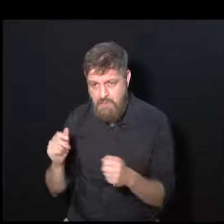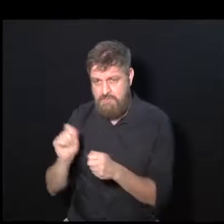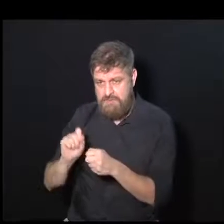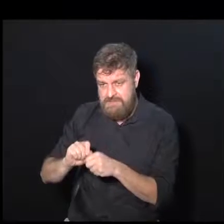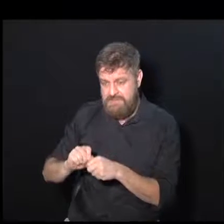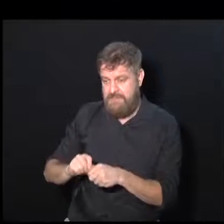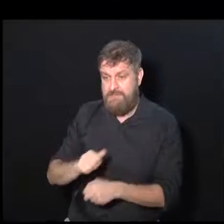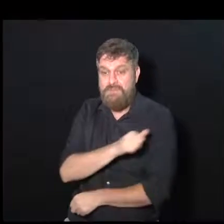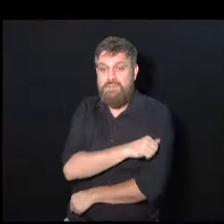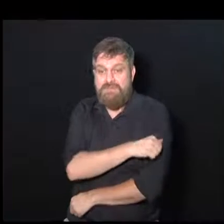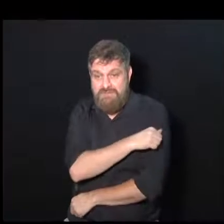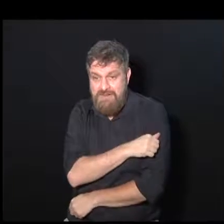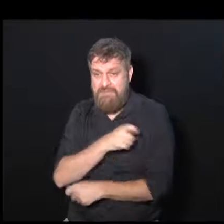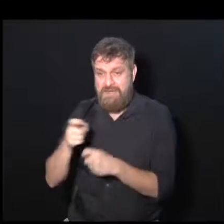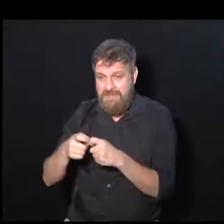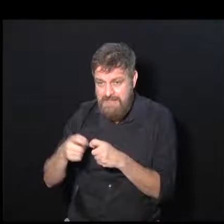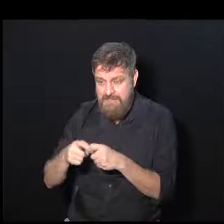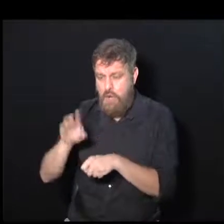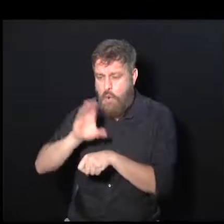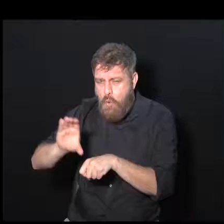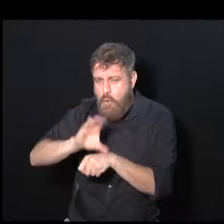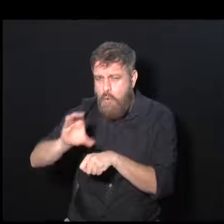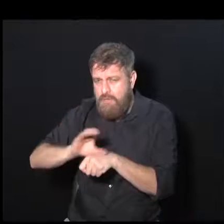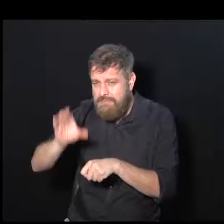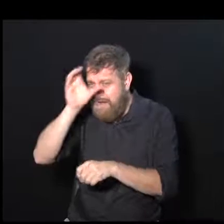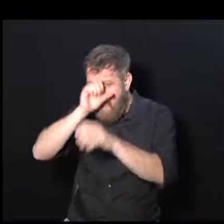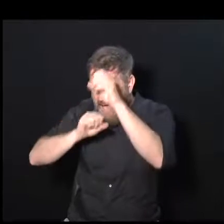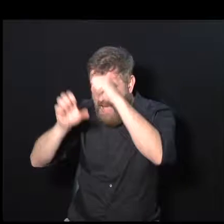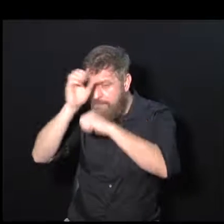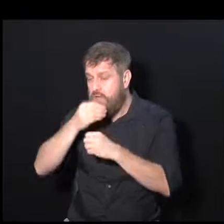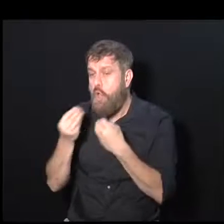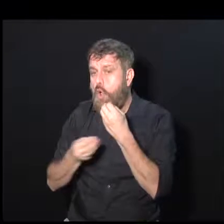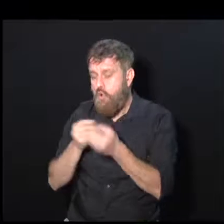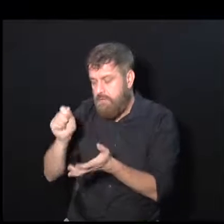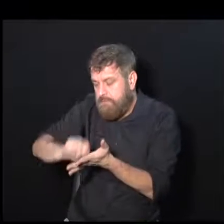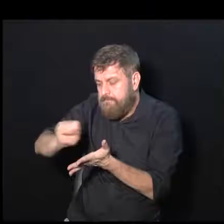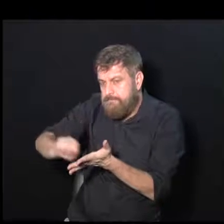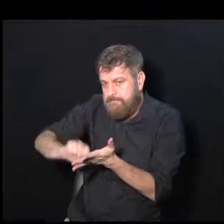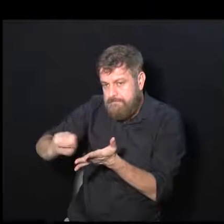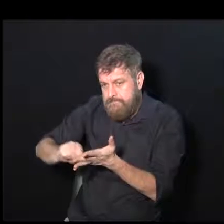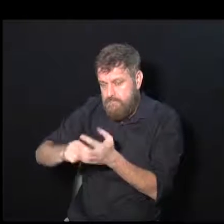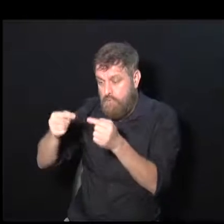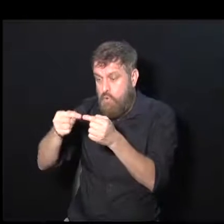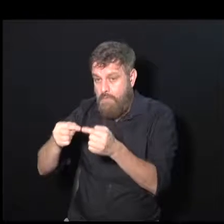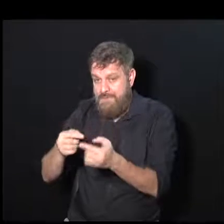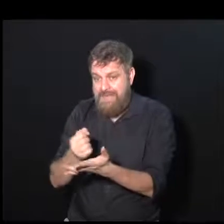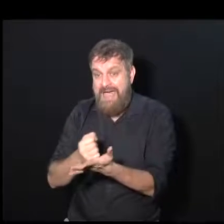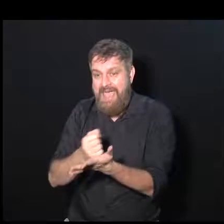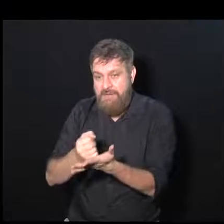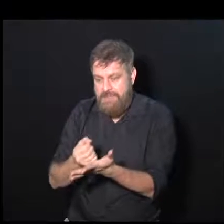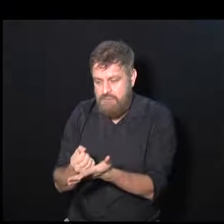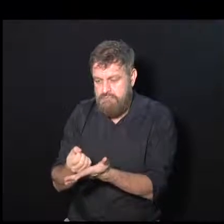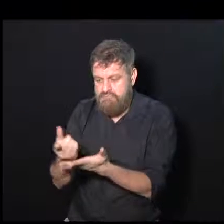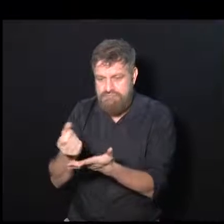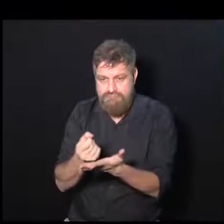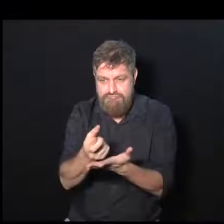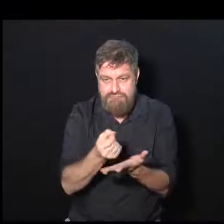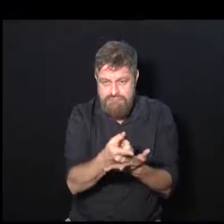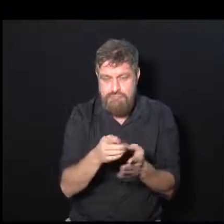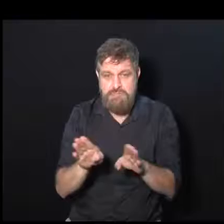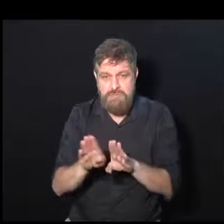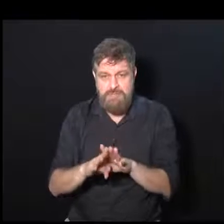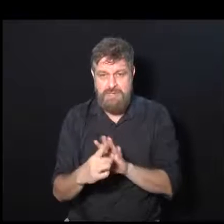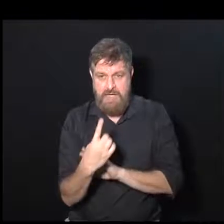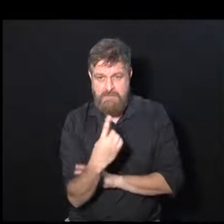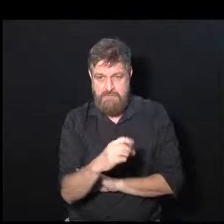de enfermeiros e médicos para utilizarem como prescritores. Em 1998, houve